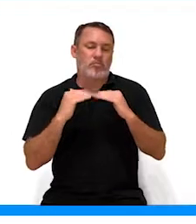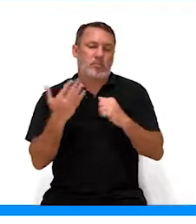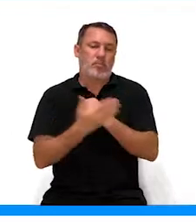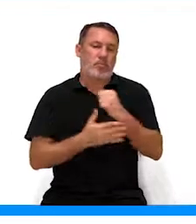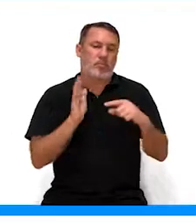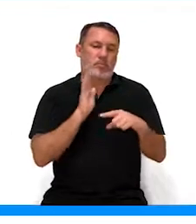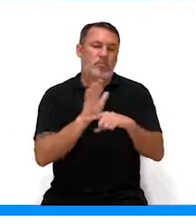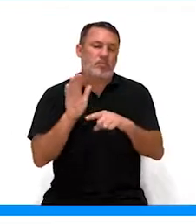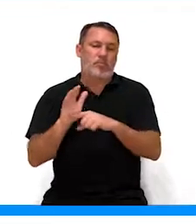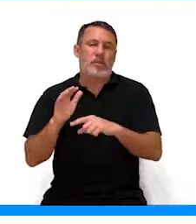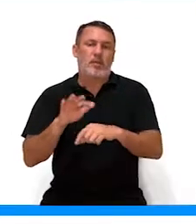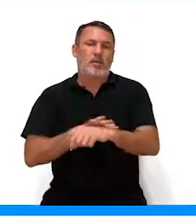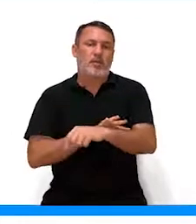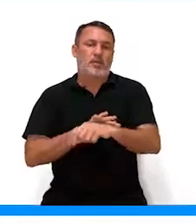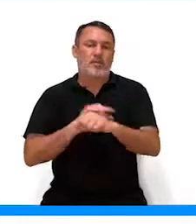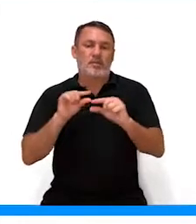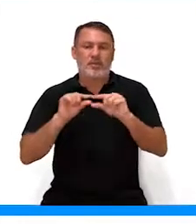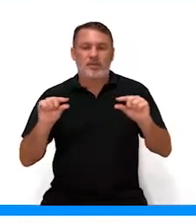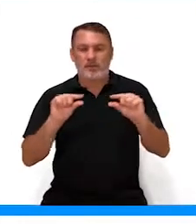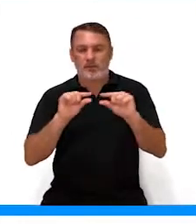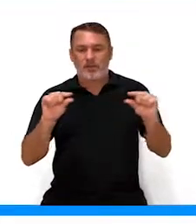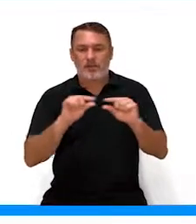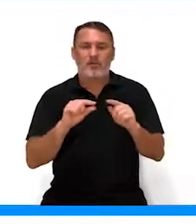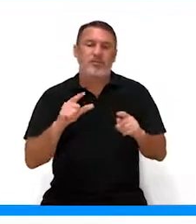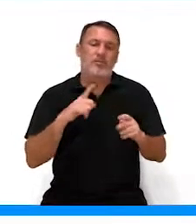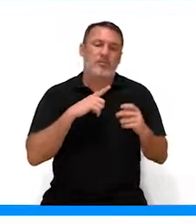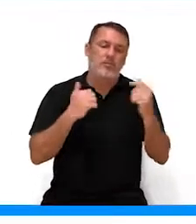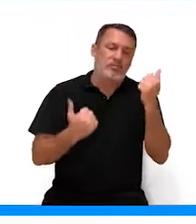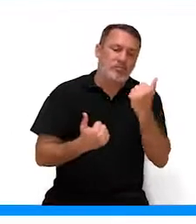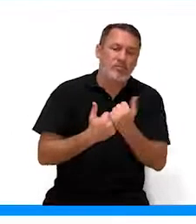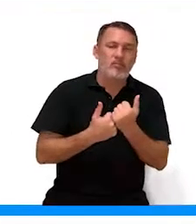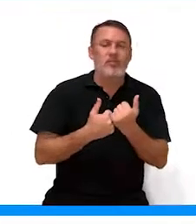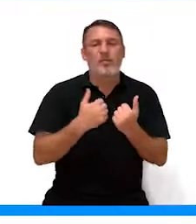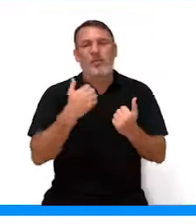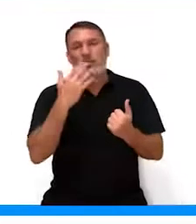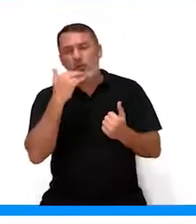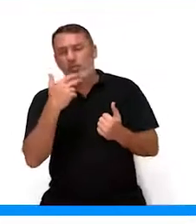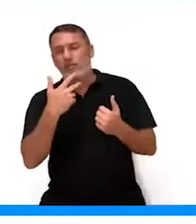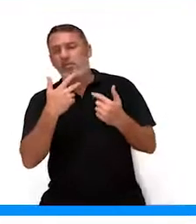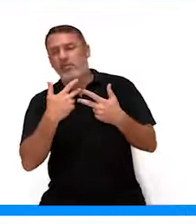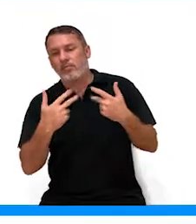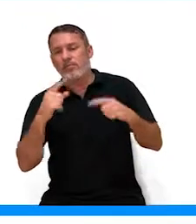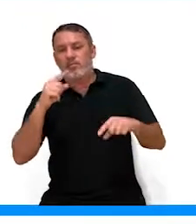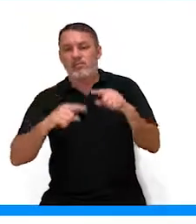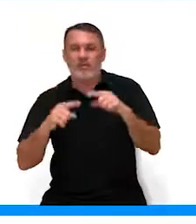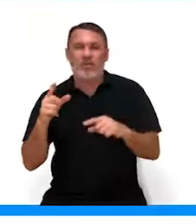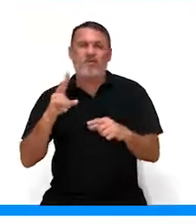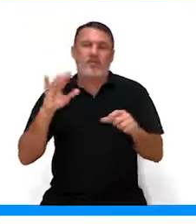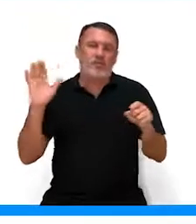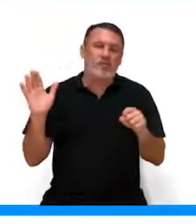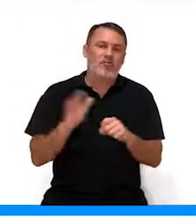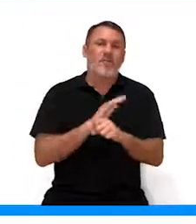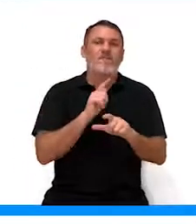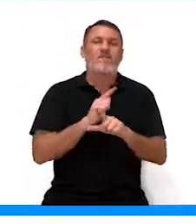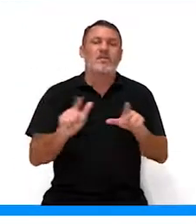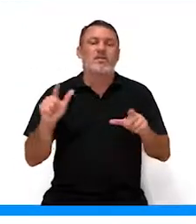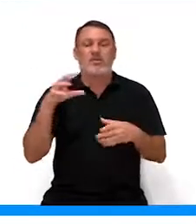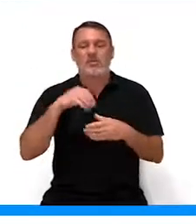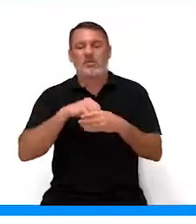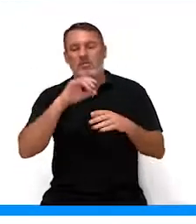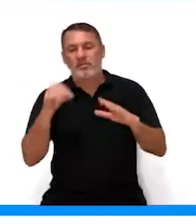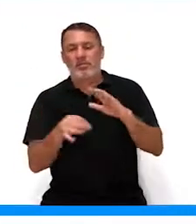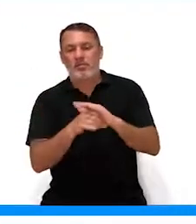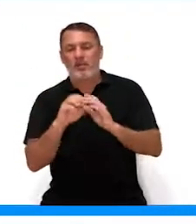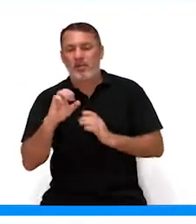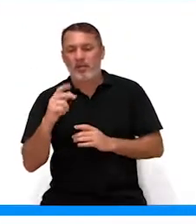a função de dar uma sustentação ali, uma base para o tecido epitelial e através dela passam gases, nutrientes, né? Então, ela vai preencher